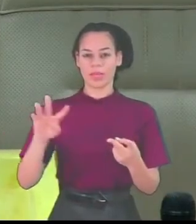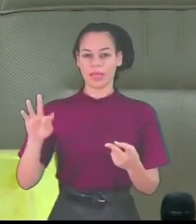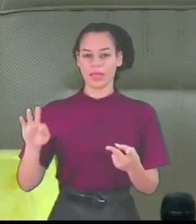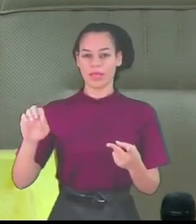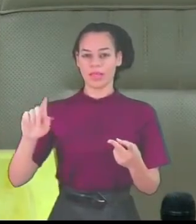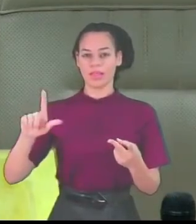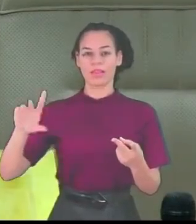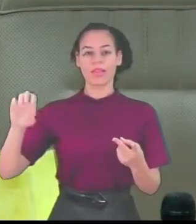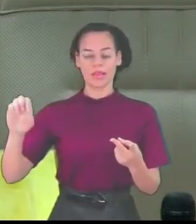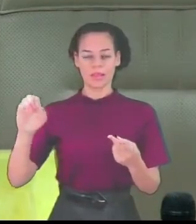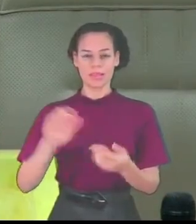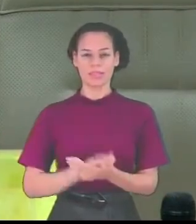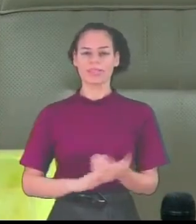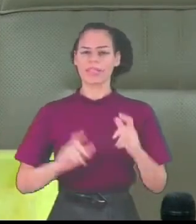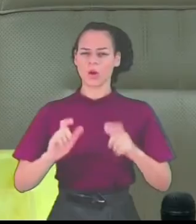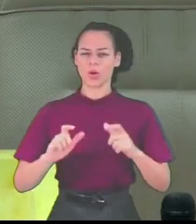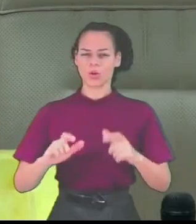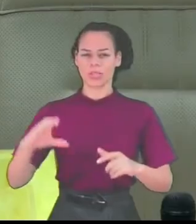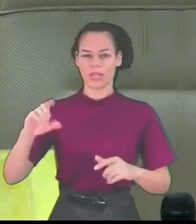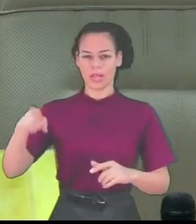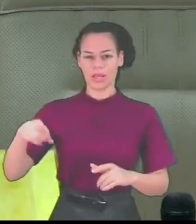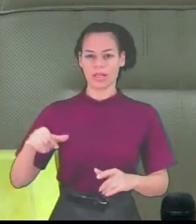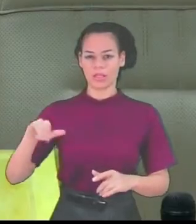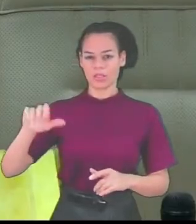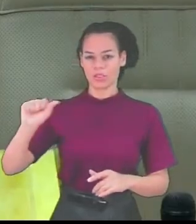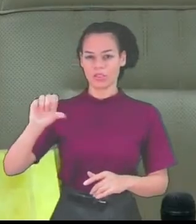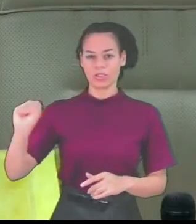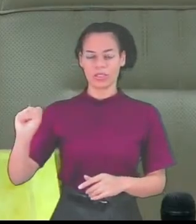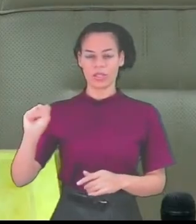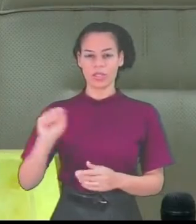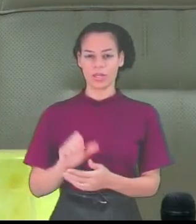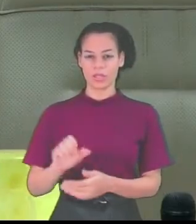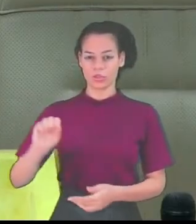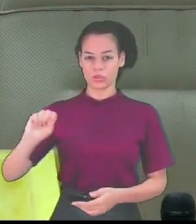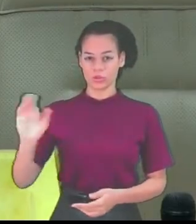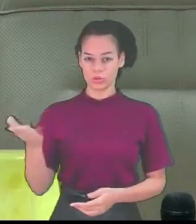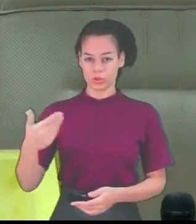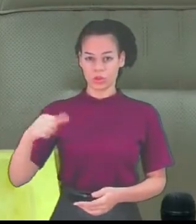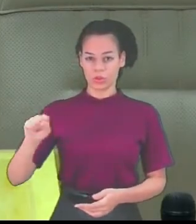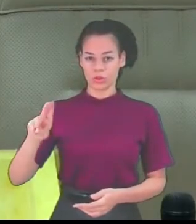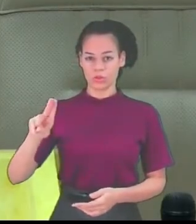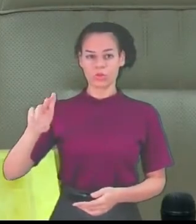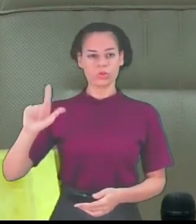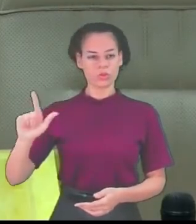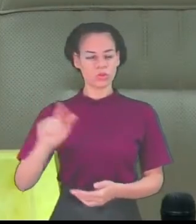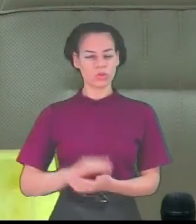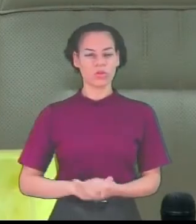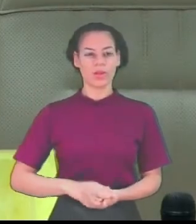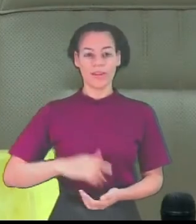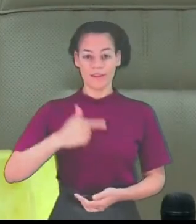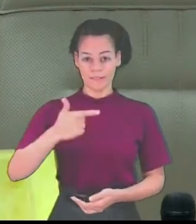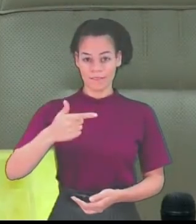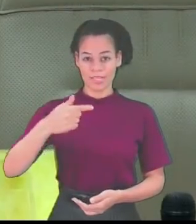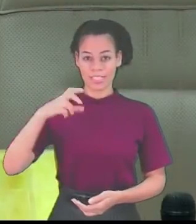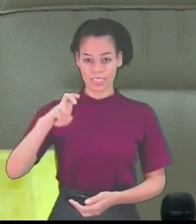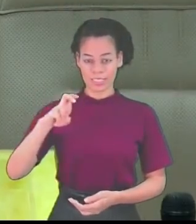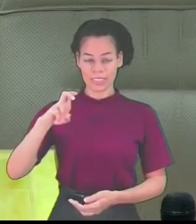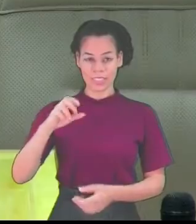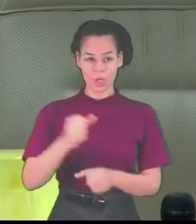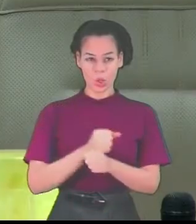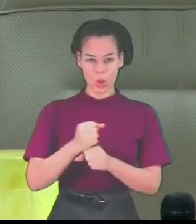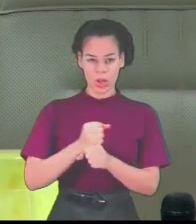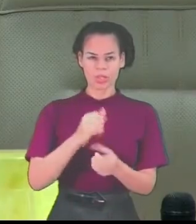conosco já estão completando 25 anos de casados bodas de em